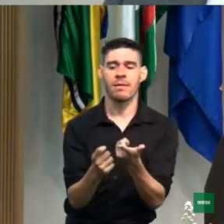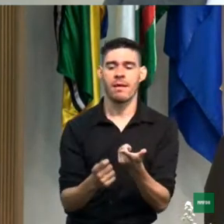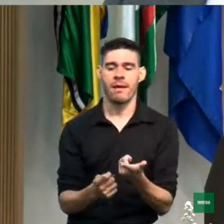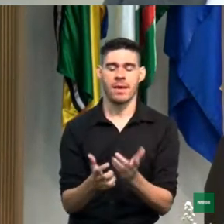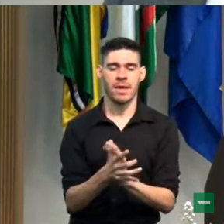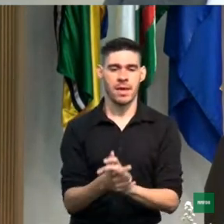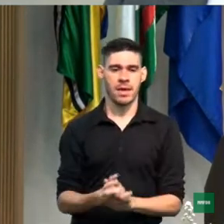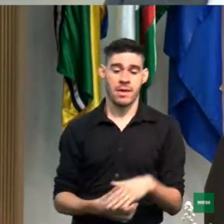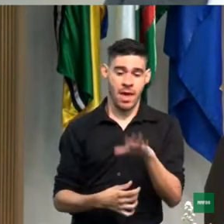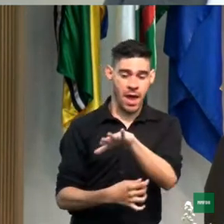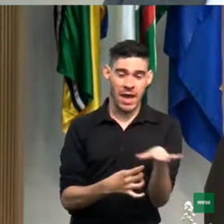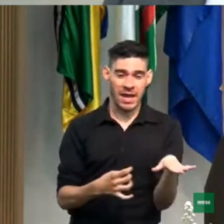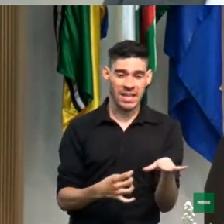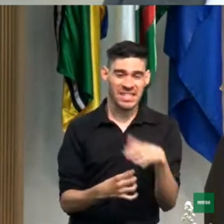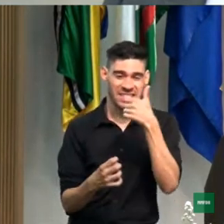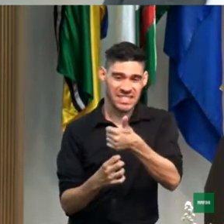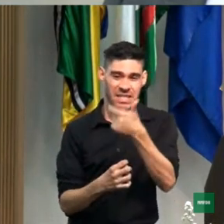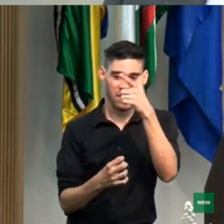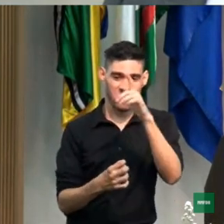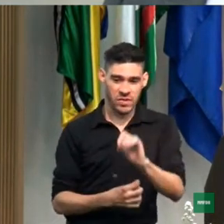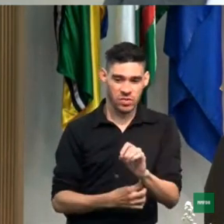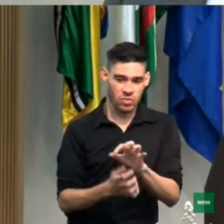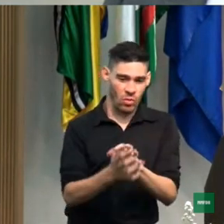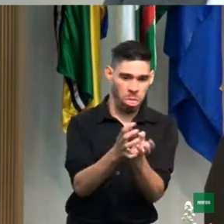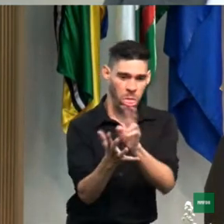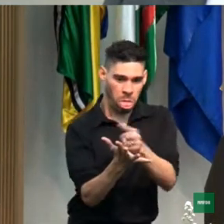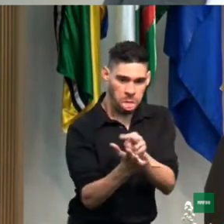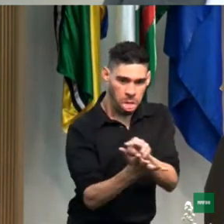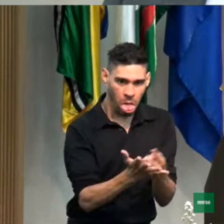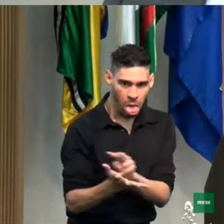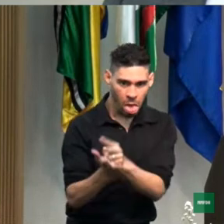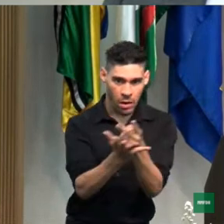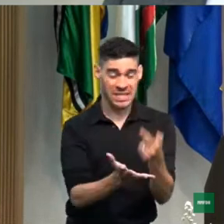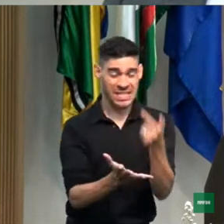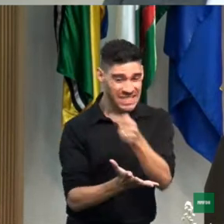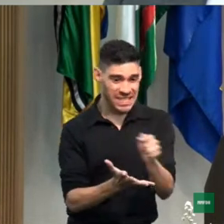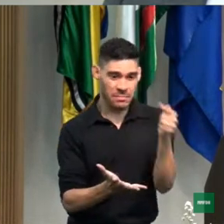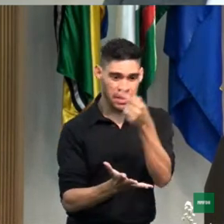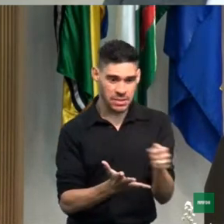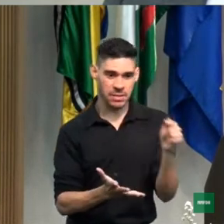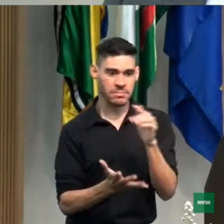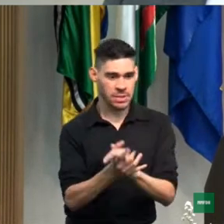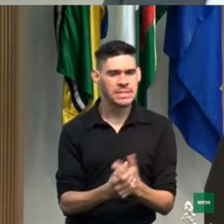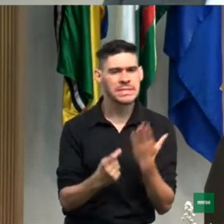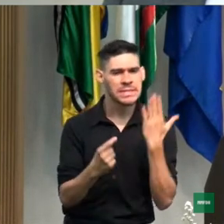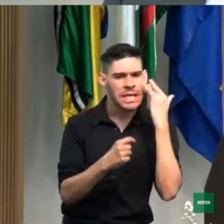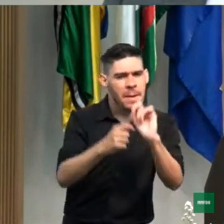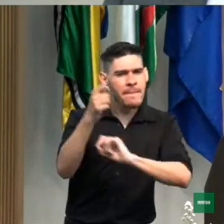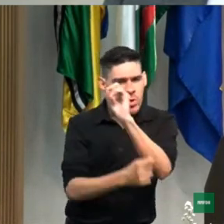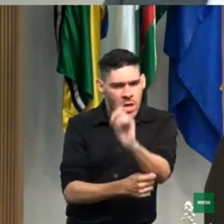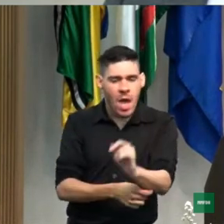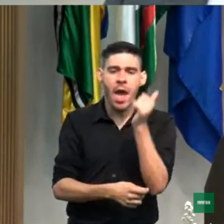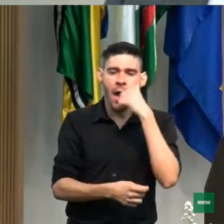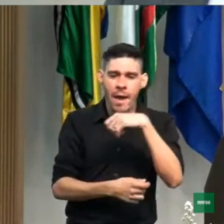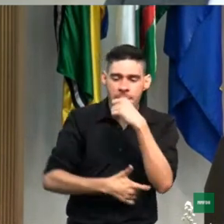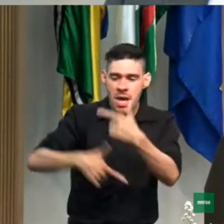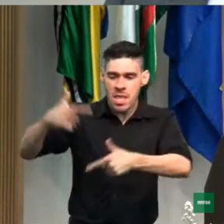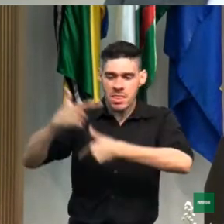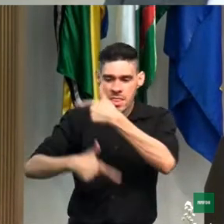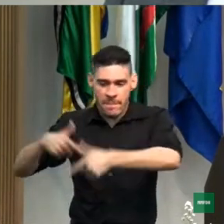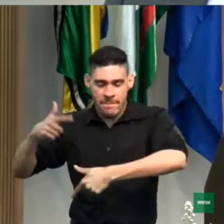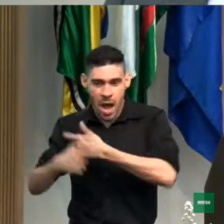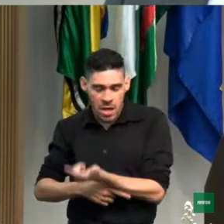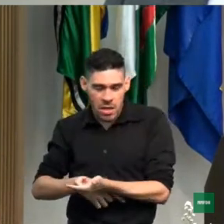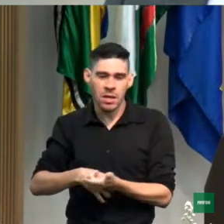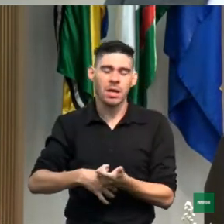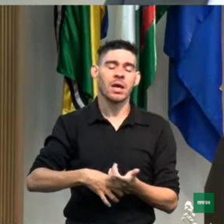semana. Você sabe o que é uma mãe que está trabalhando, essa criança com doença rara, está lá em casa, dando